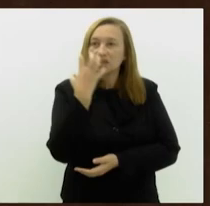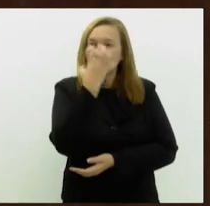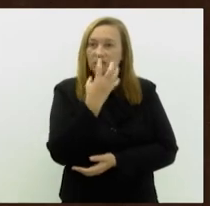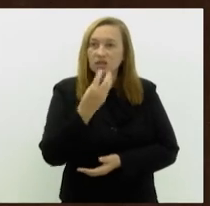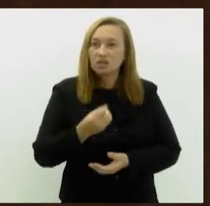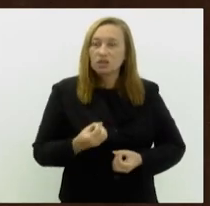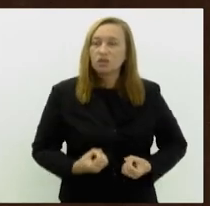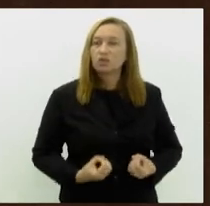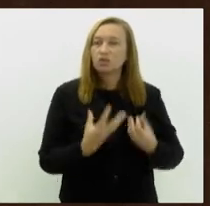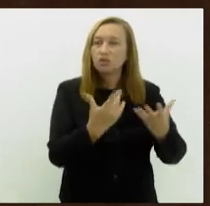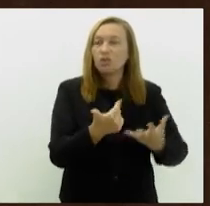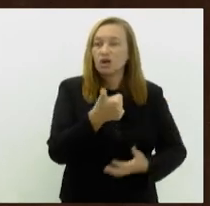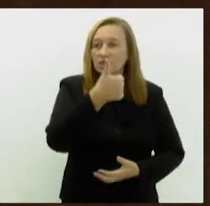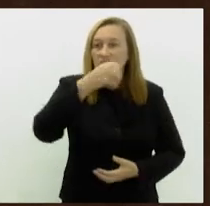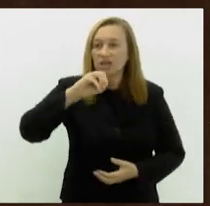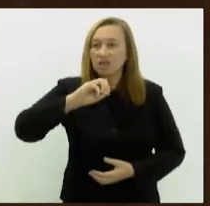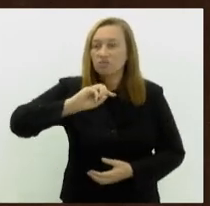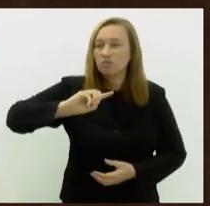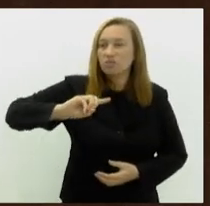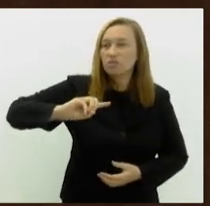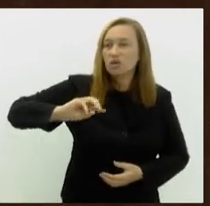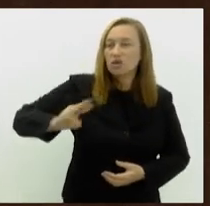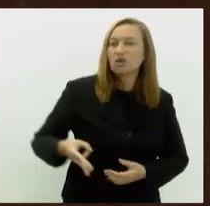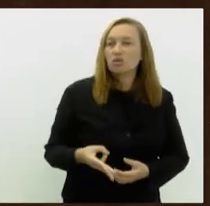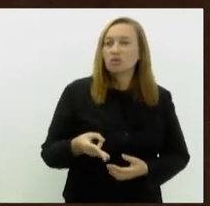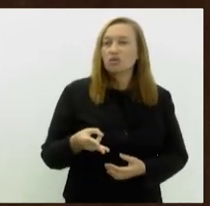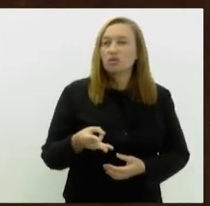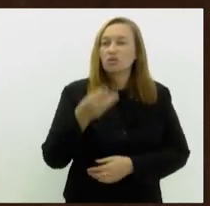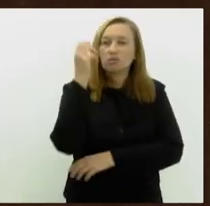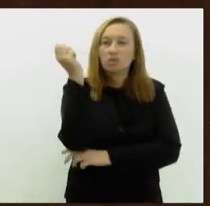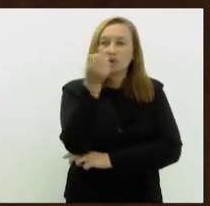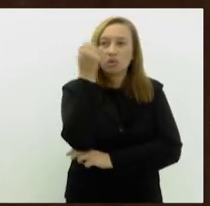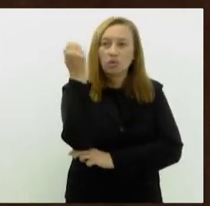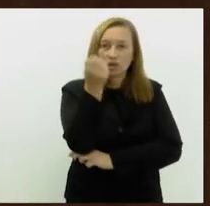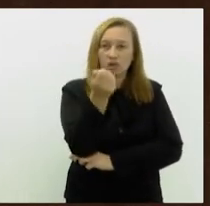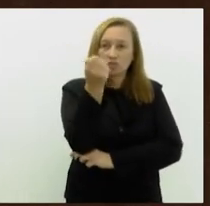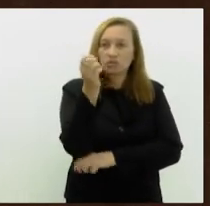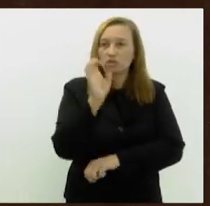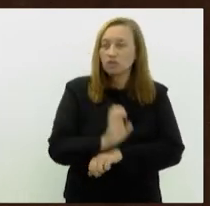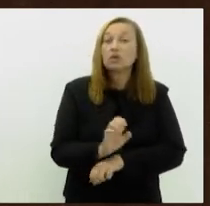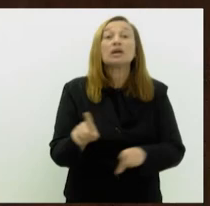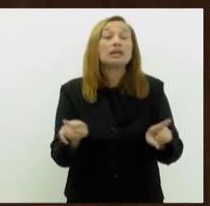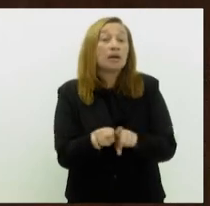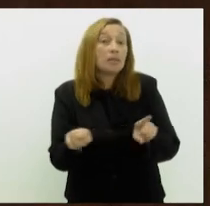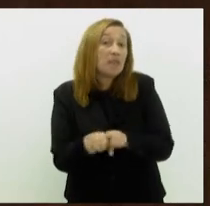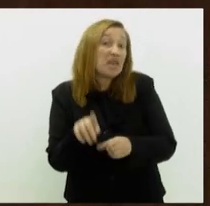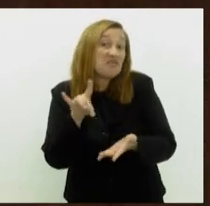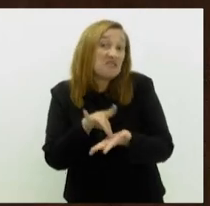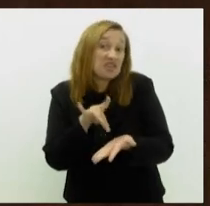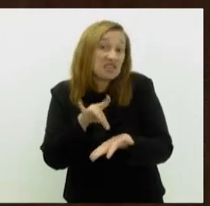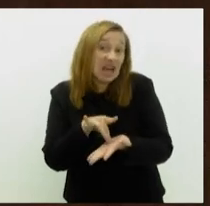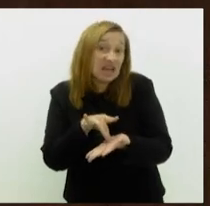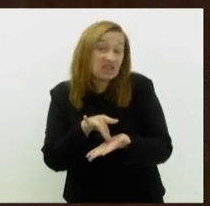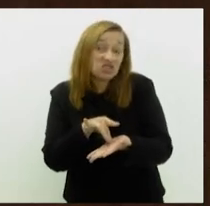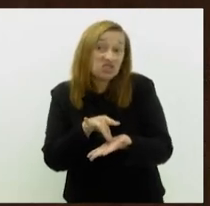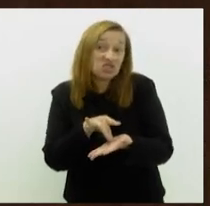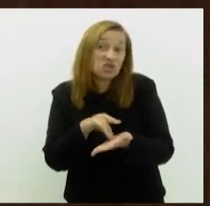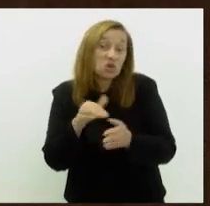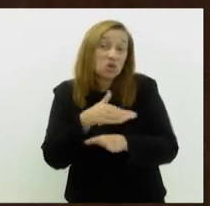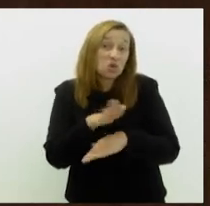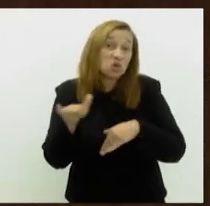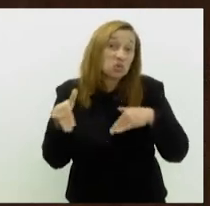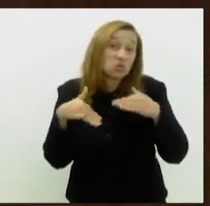deputada. 10 milhões do seu cachê para o Rio Grande do Sul. E também é verdade que